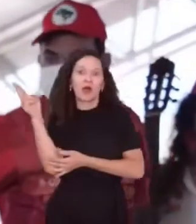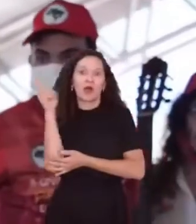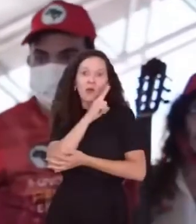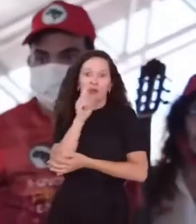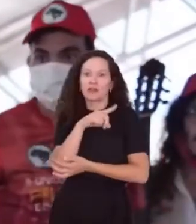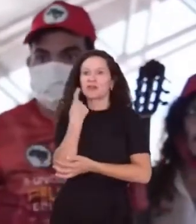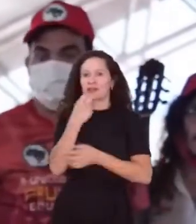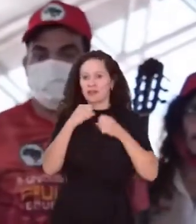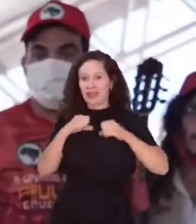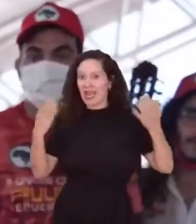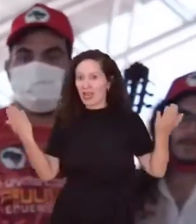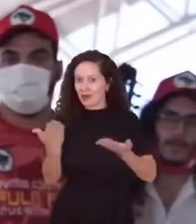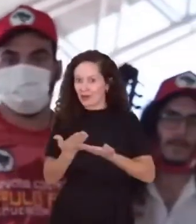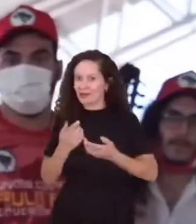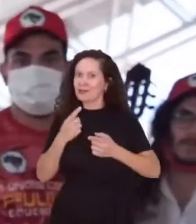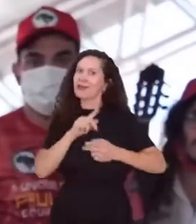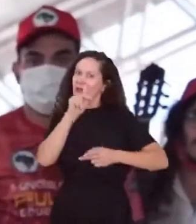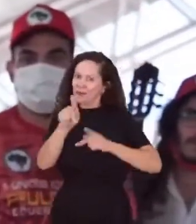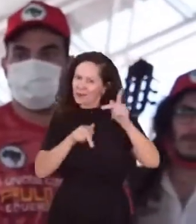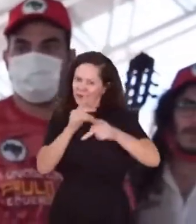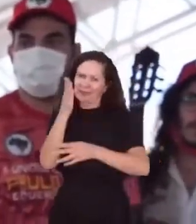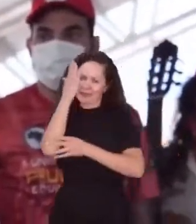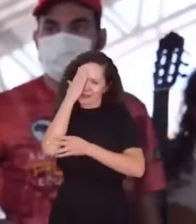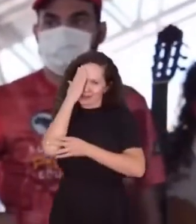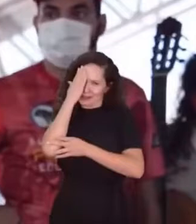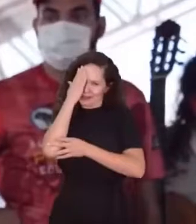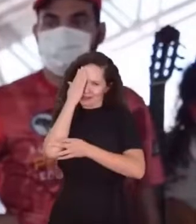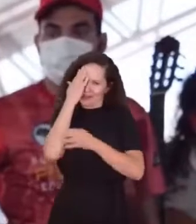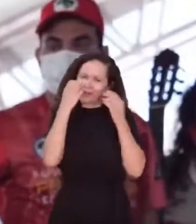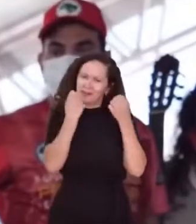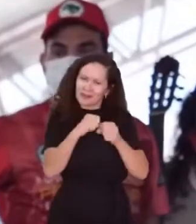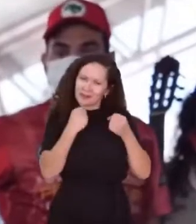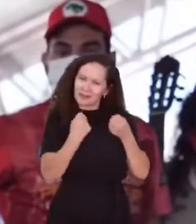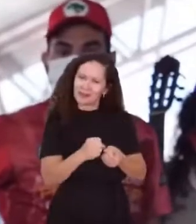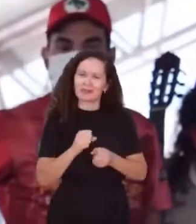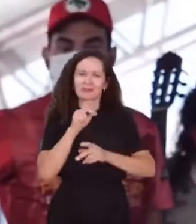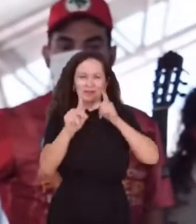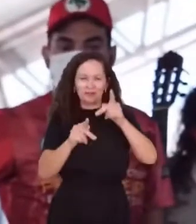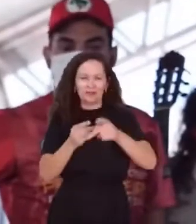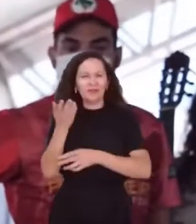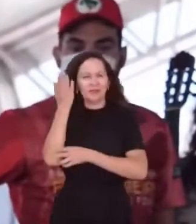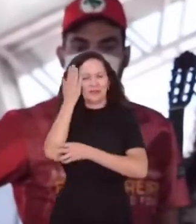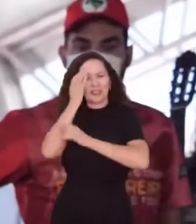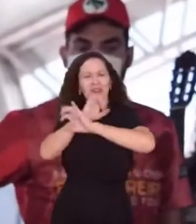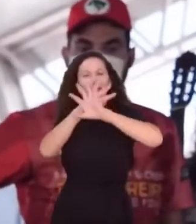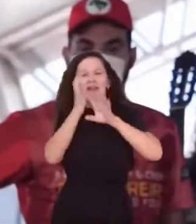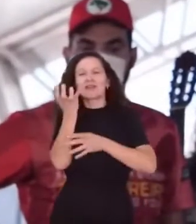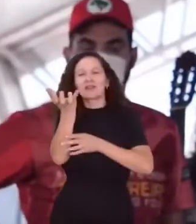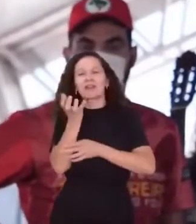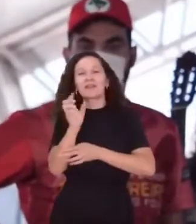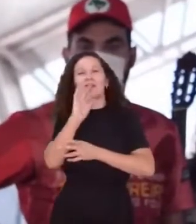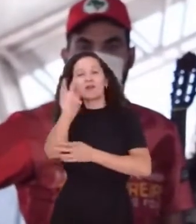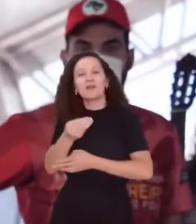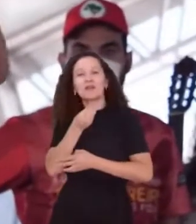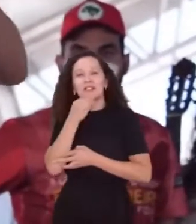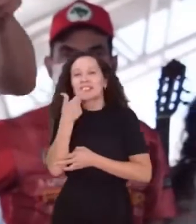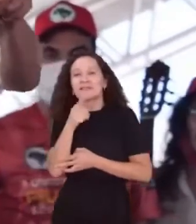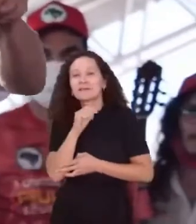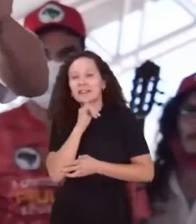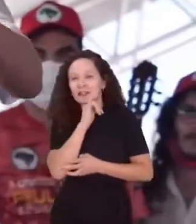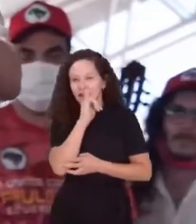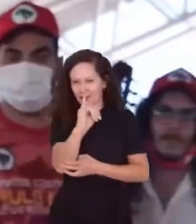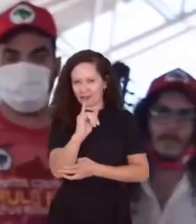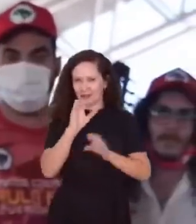povo sabe. O povo sabe o que quer. Só que ele não tem oportunidade de dizer. O Comitê Popular é